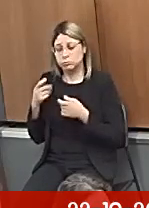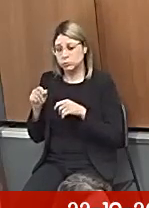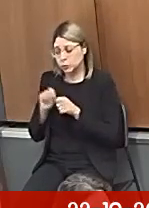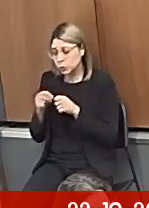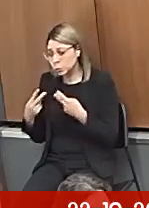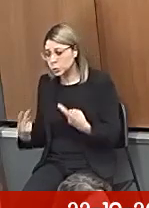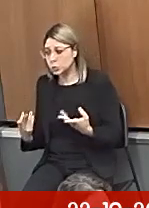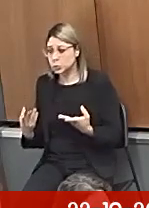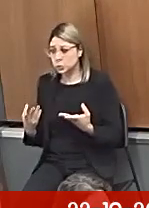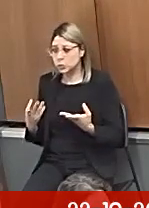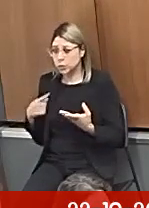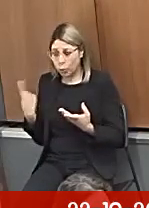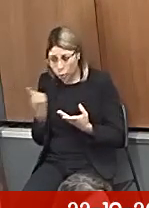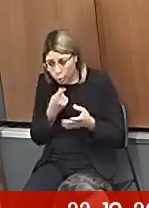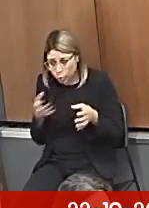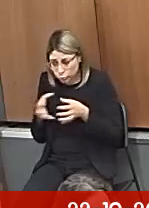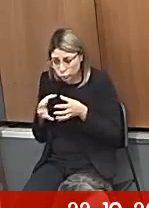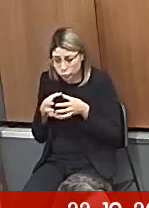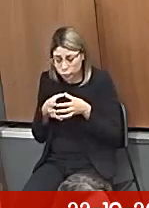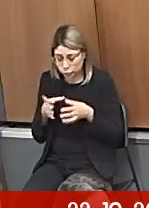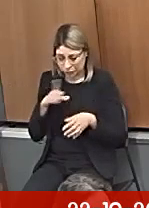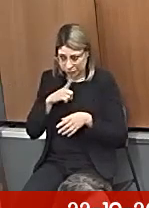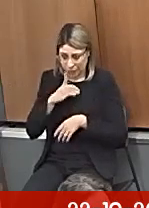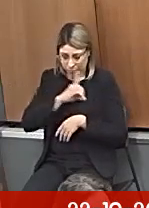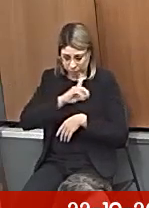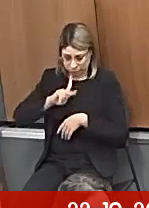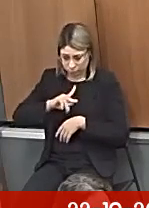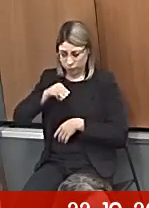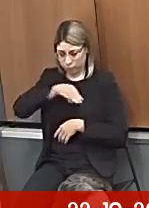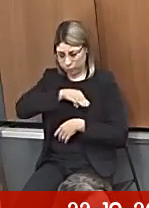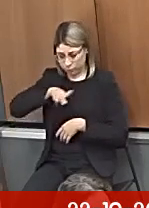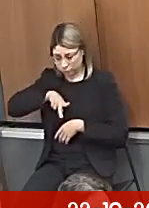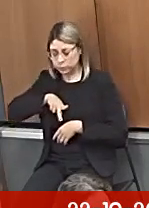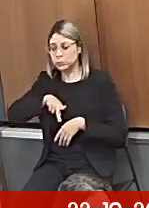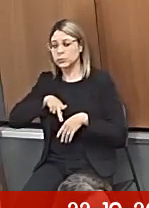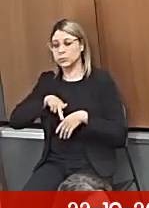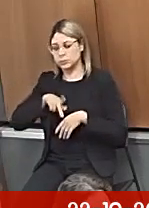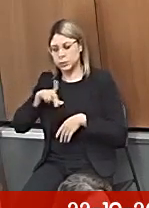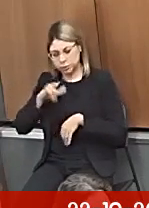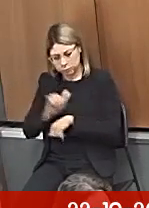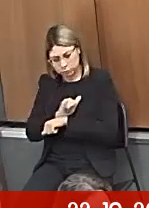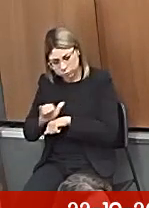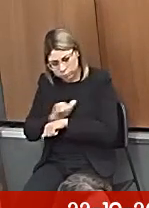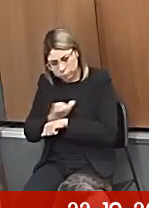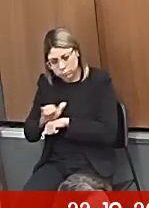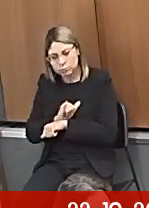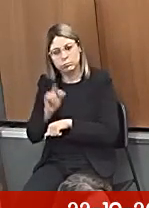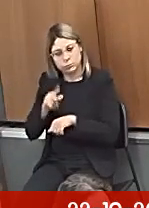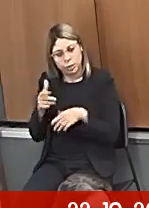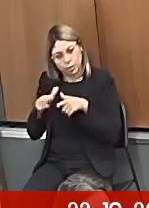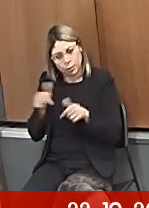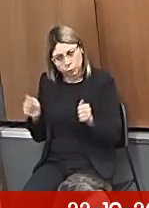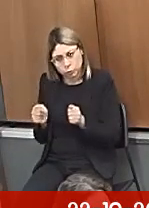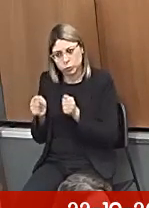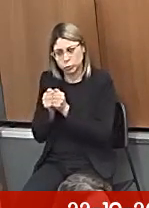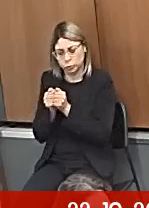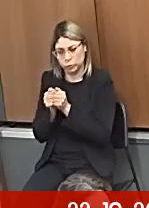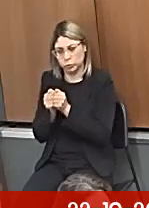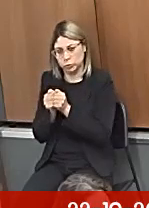estratégia agora, e é conjunta das duas instituições, do Ministério Público e da Defensoria, vão ser estratégicas, vão ser atuações conjuntas